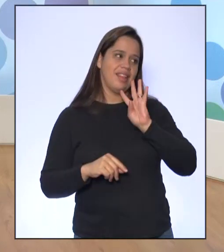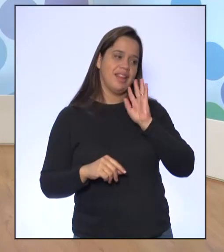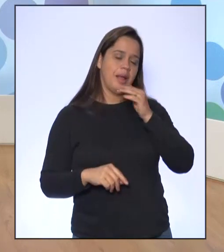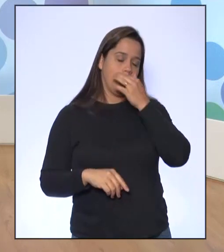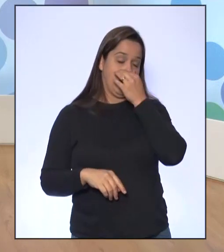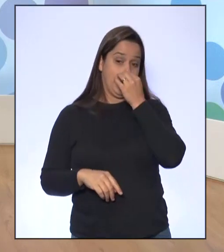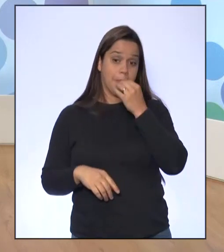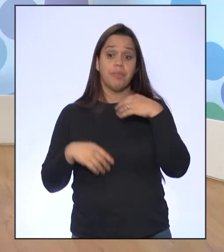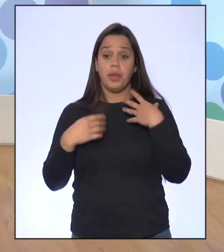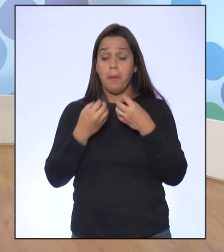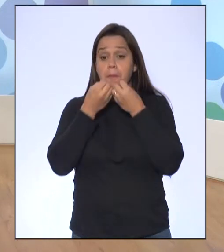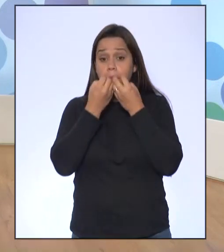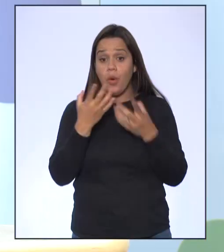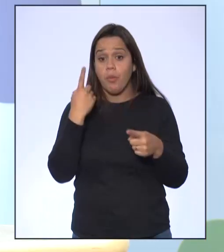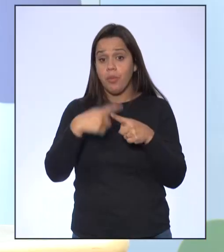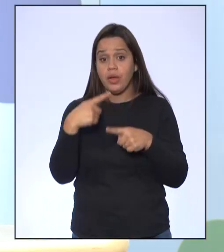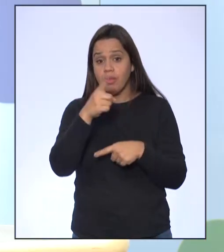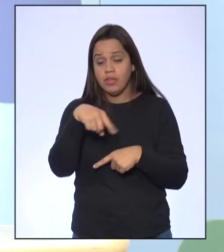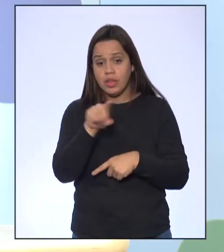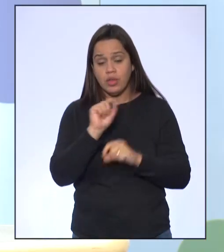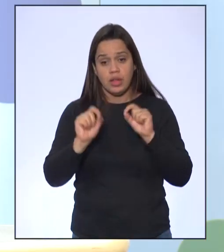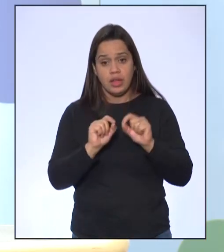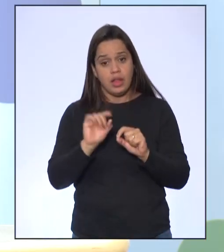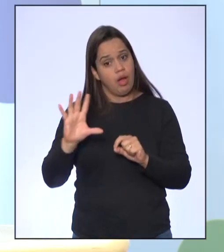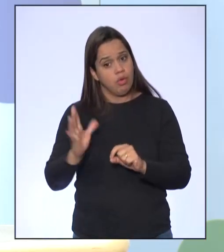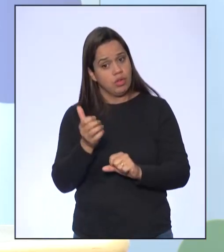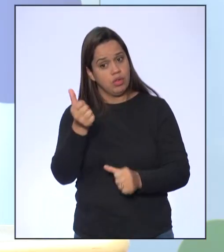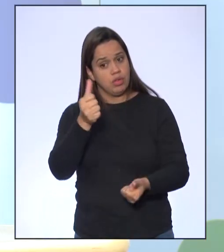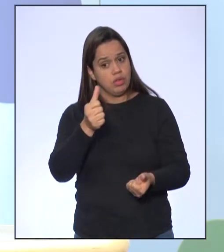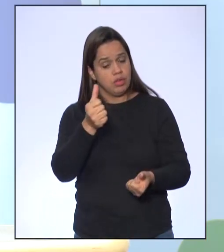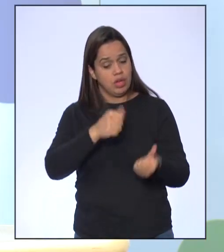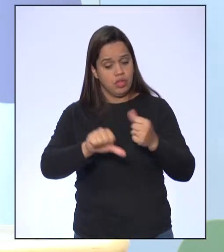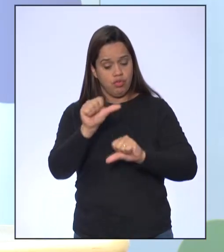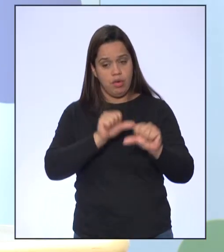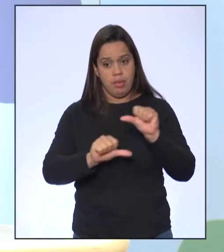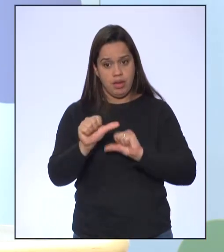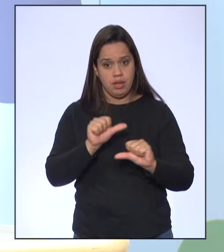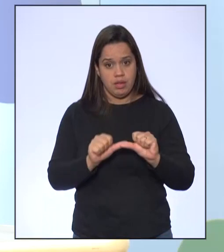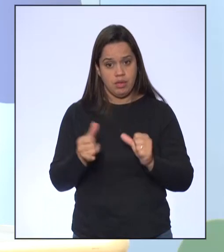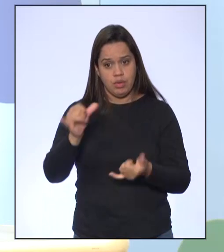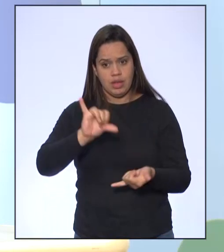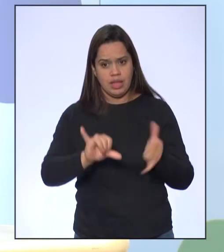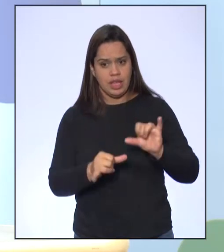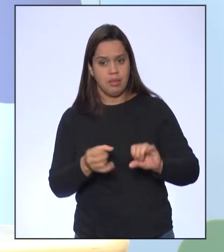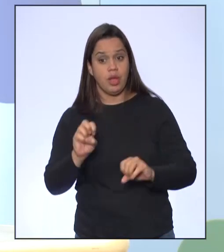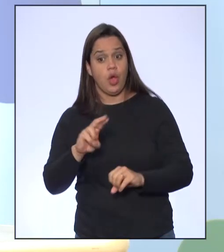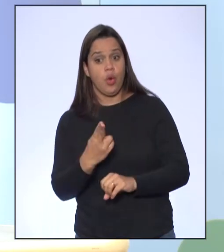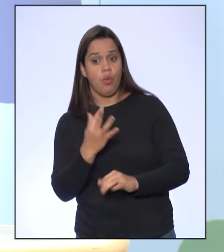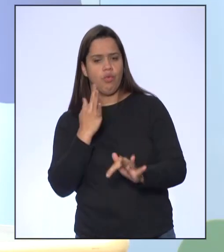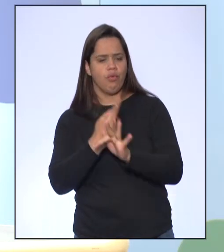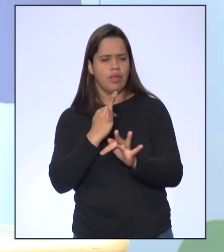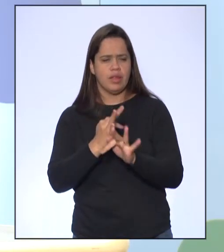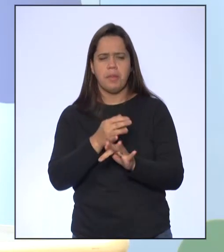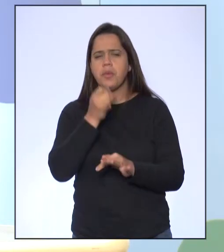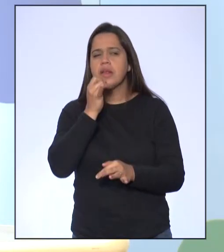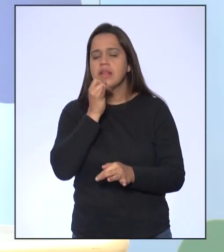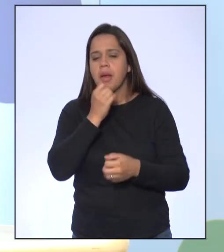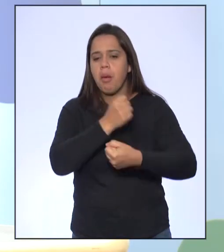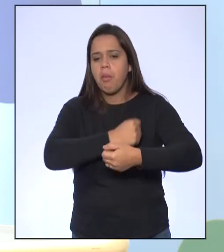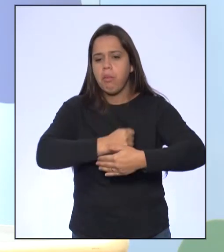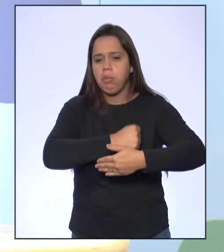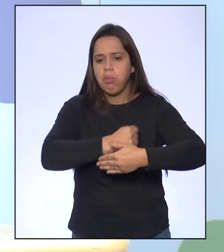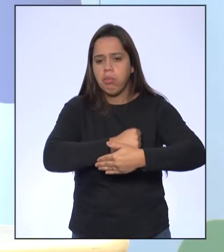porque vocês vão tirar se está acontecendo uma transformação física ou uma transformação química. Quando a gente faz o bolo?